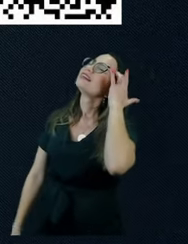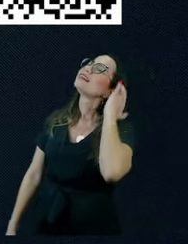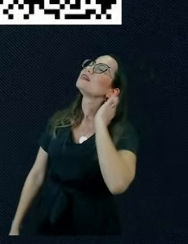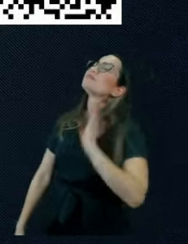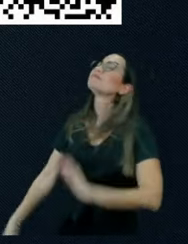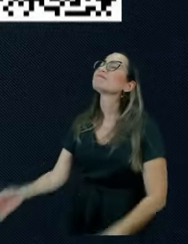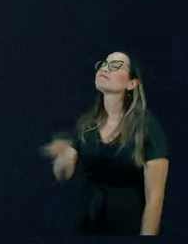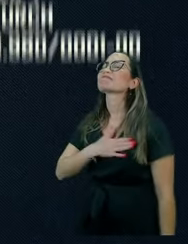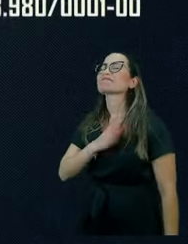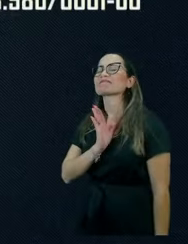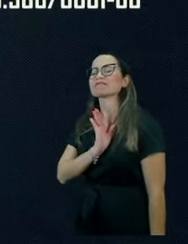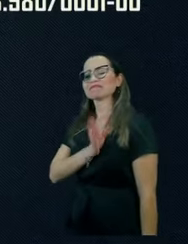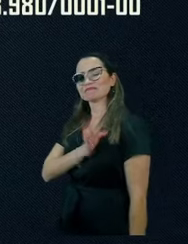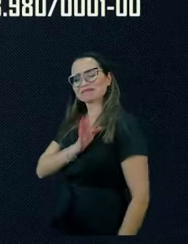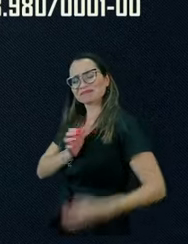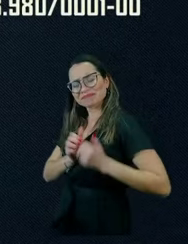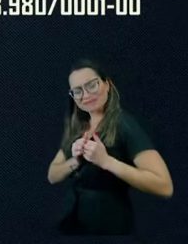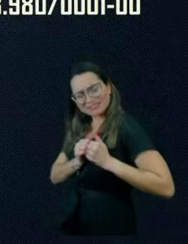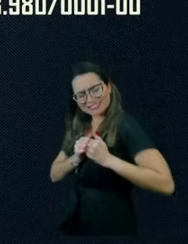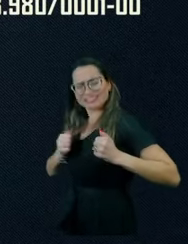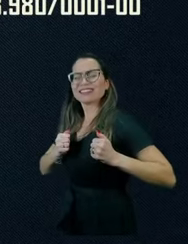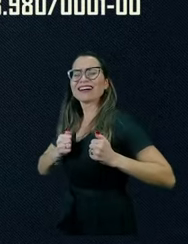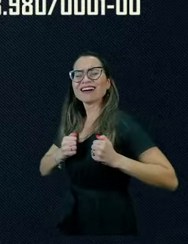por inteiro,